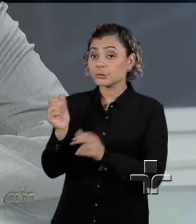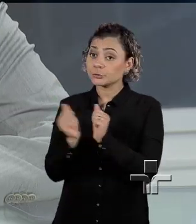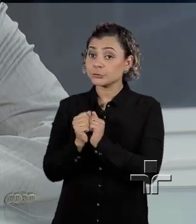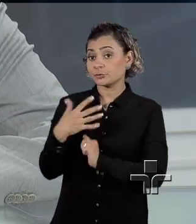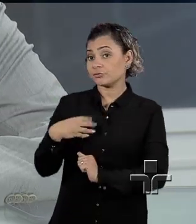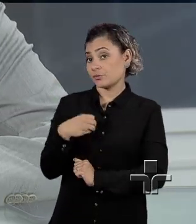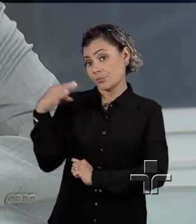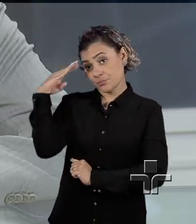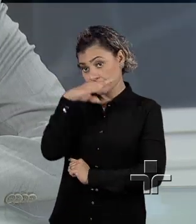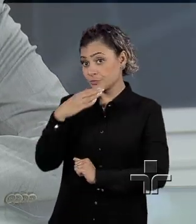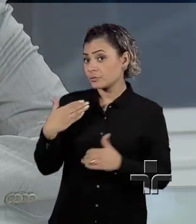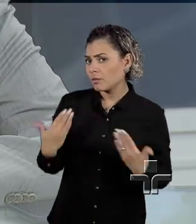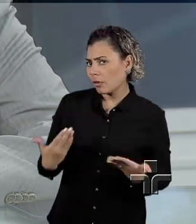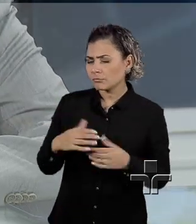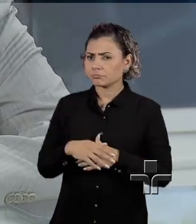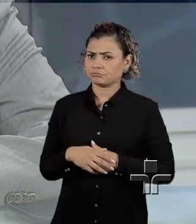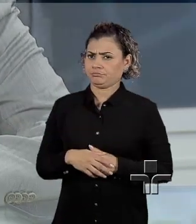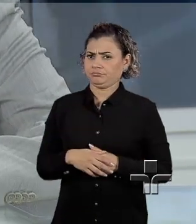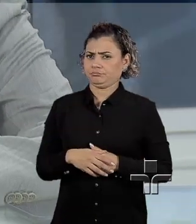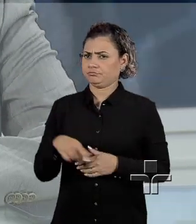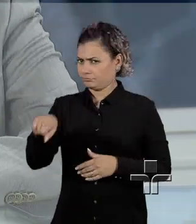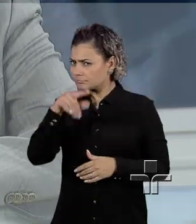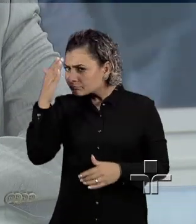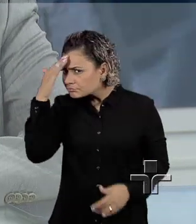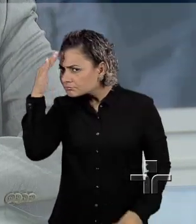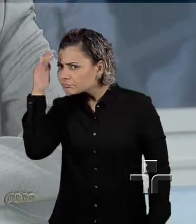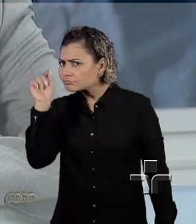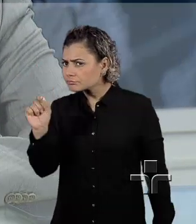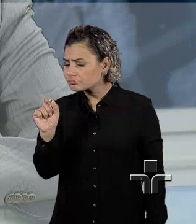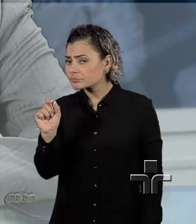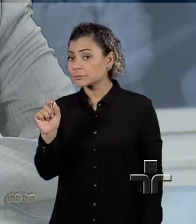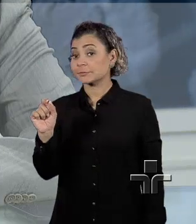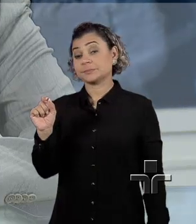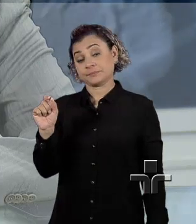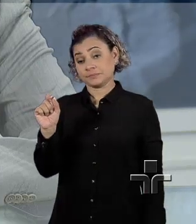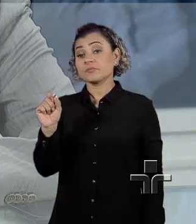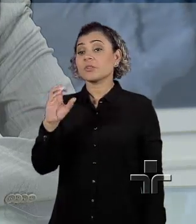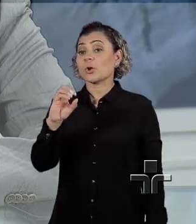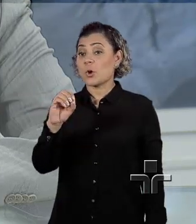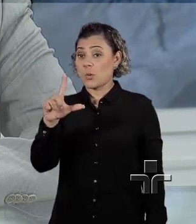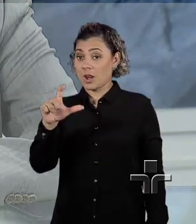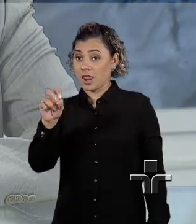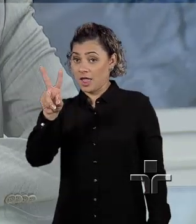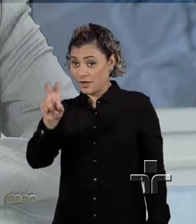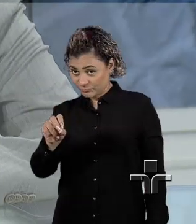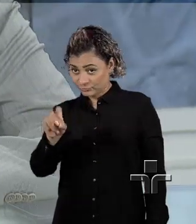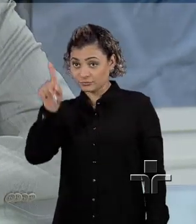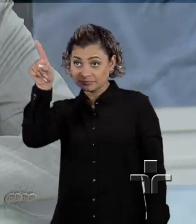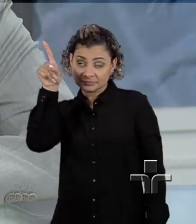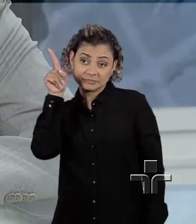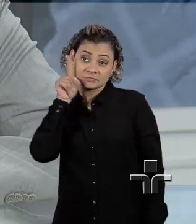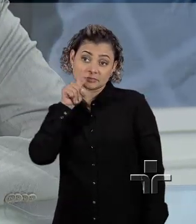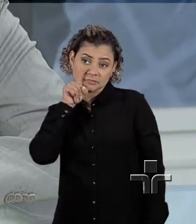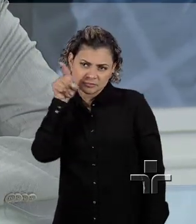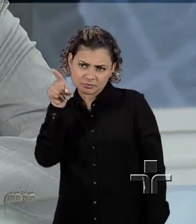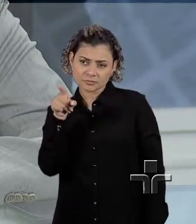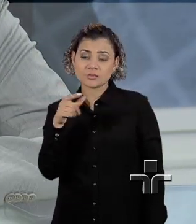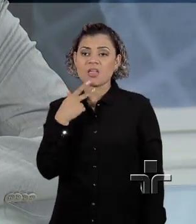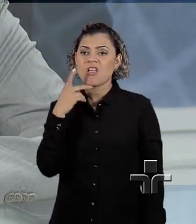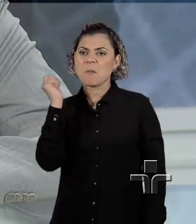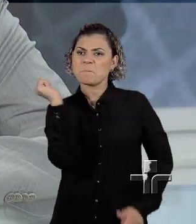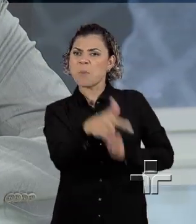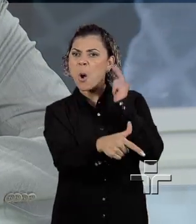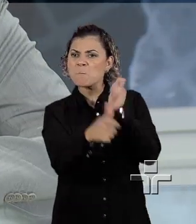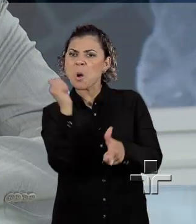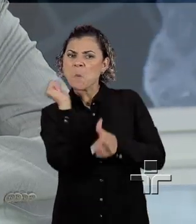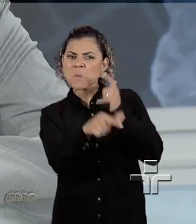Bolsonaro. Primeira questão. Como se sabe, o Olavo Carvalho tem falado muito mal do ministro